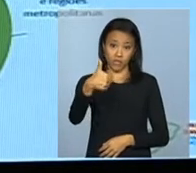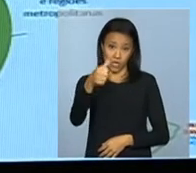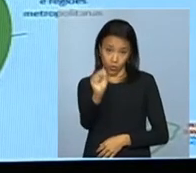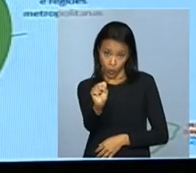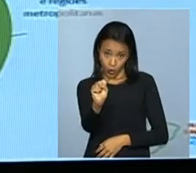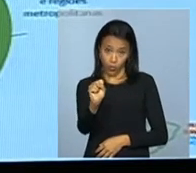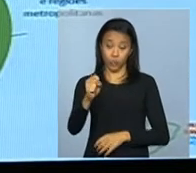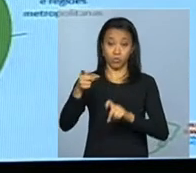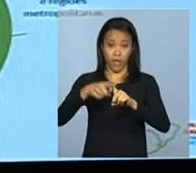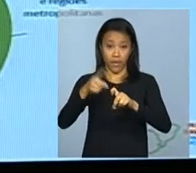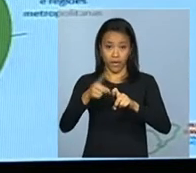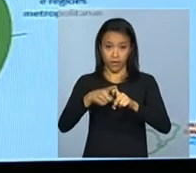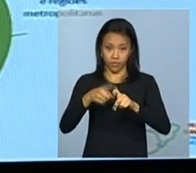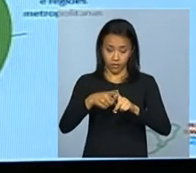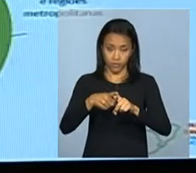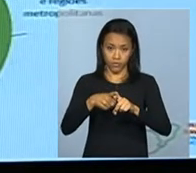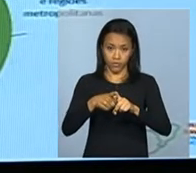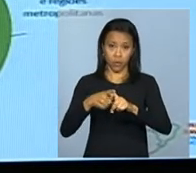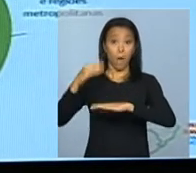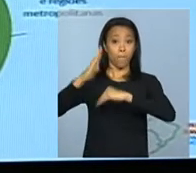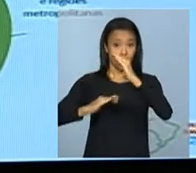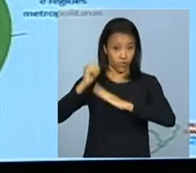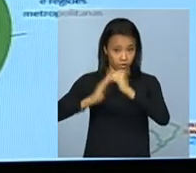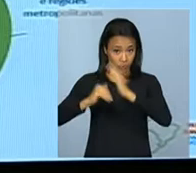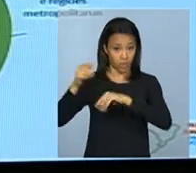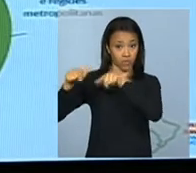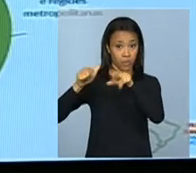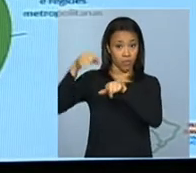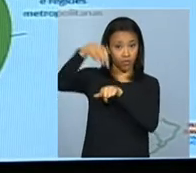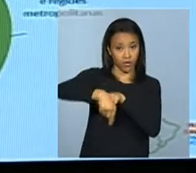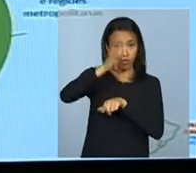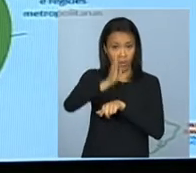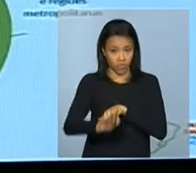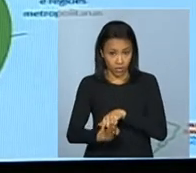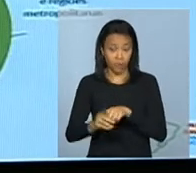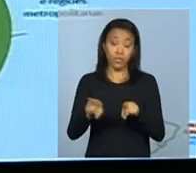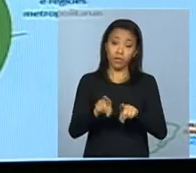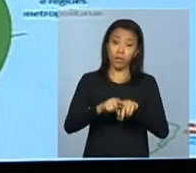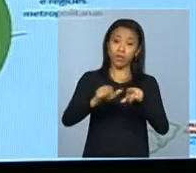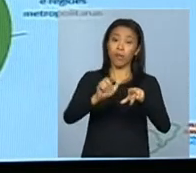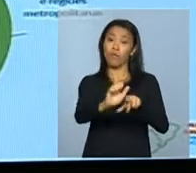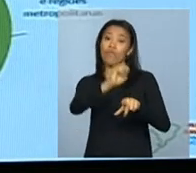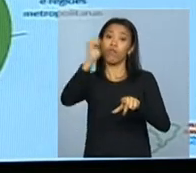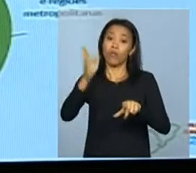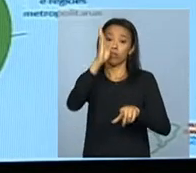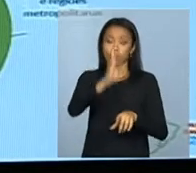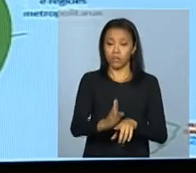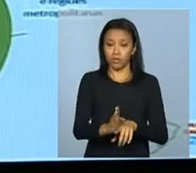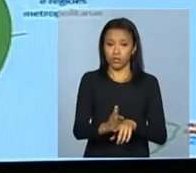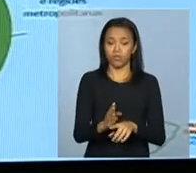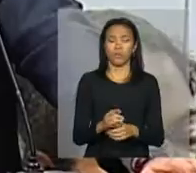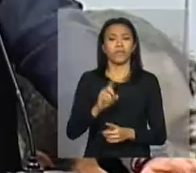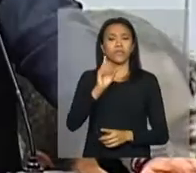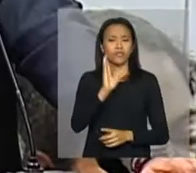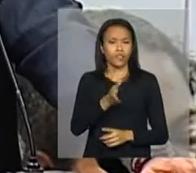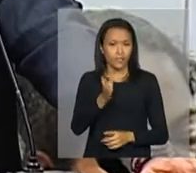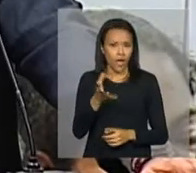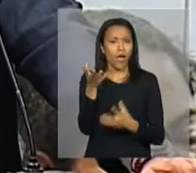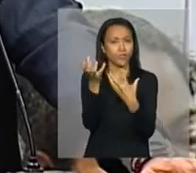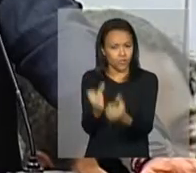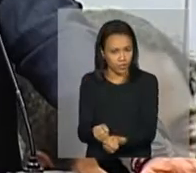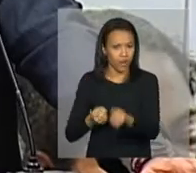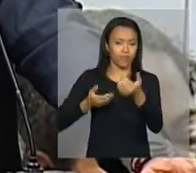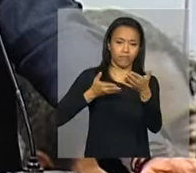médicos entre brasileiros entre profissionais atuantes no Brasil e com a atuação no exterior aqui é uma logo era